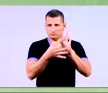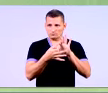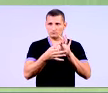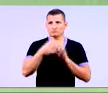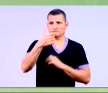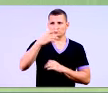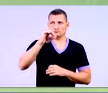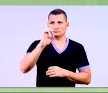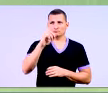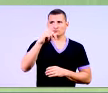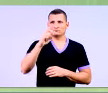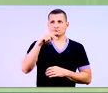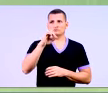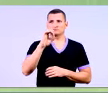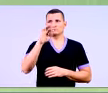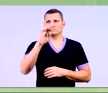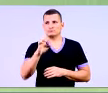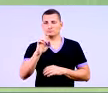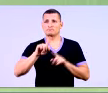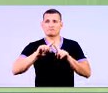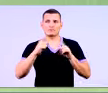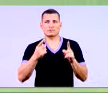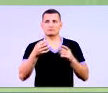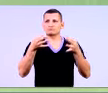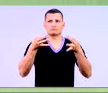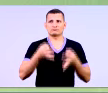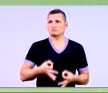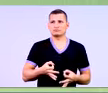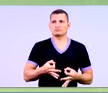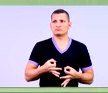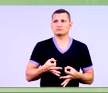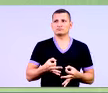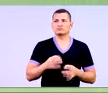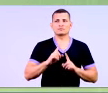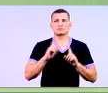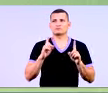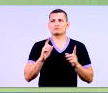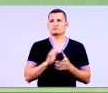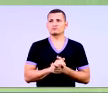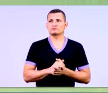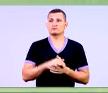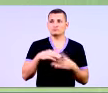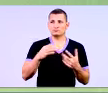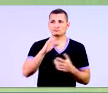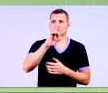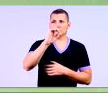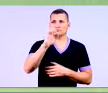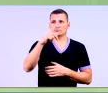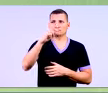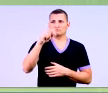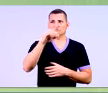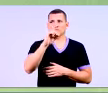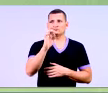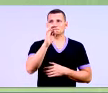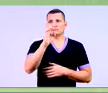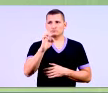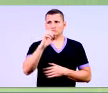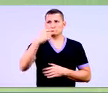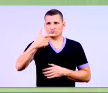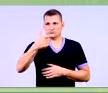independente mas não é ideal então dependente dois se torna uma situação mais interessante e mail do